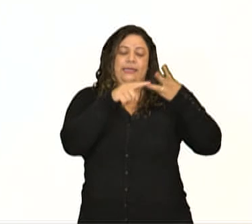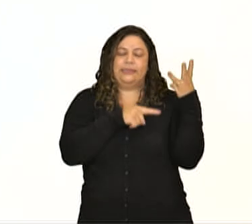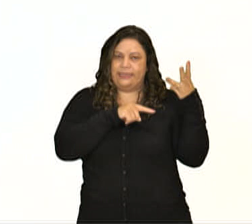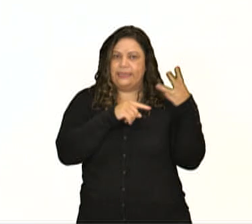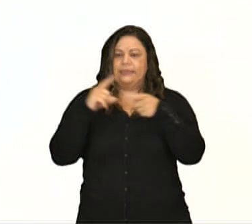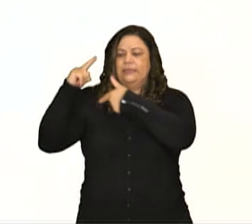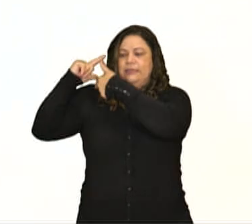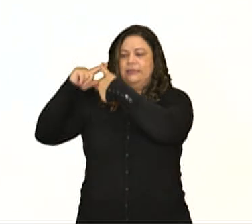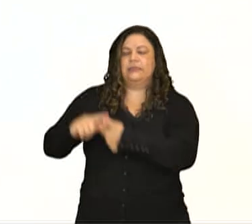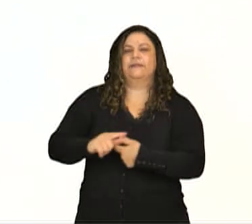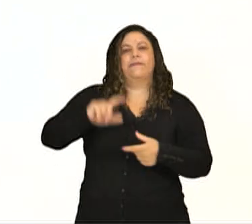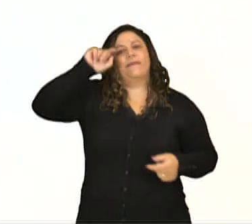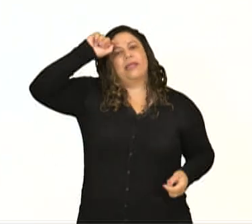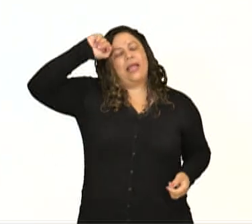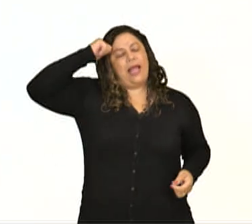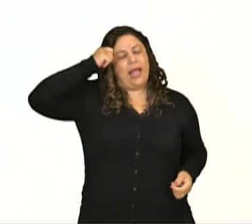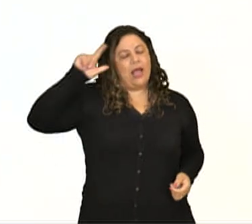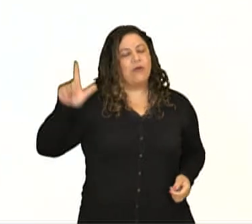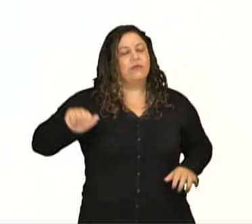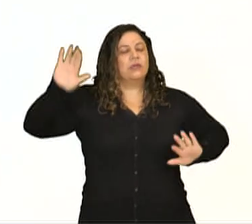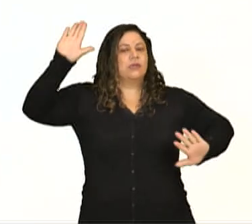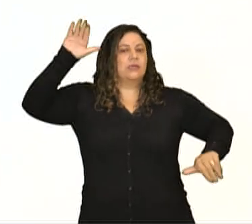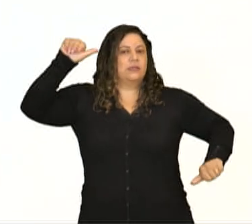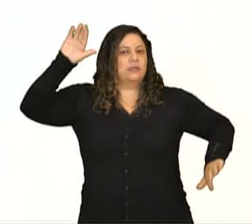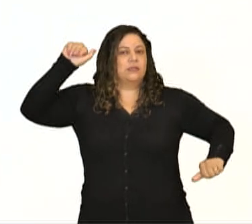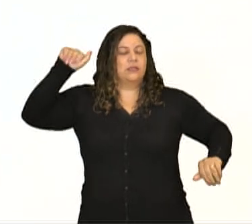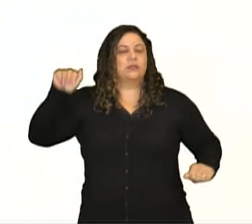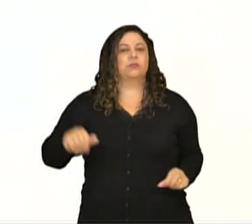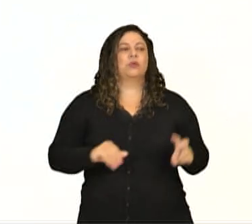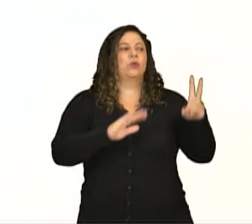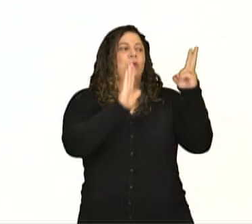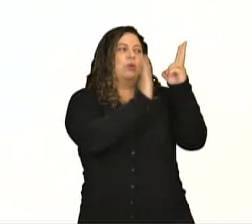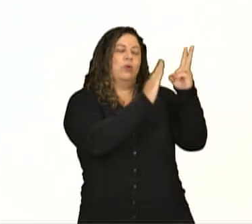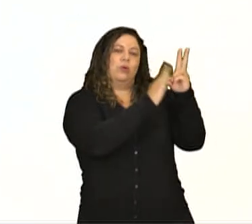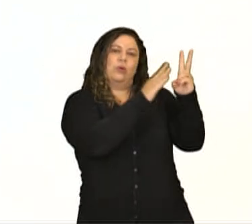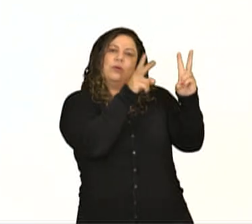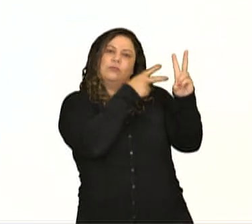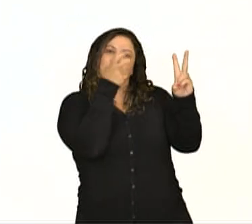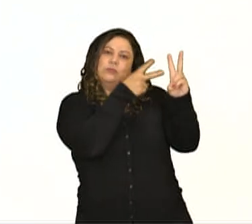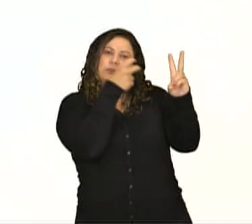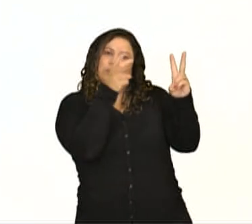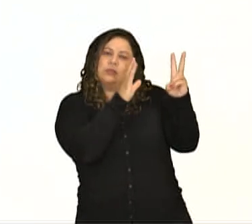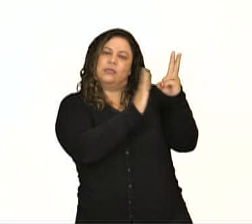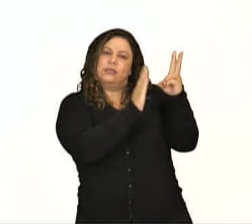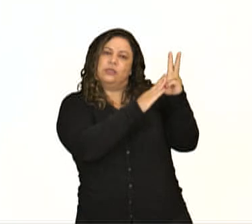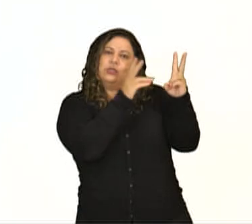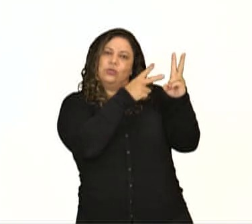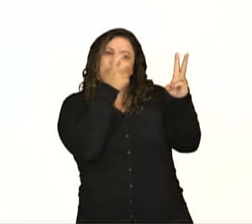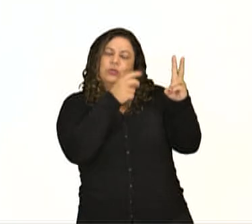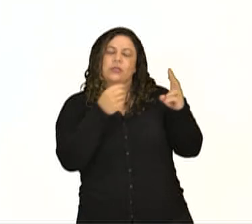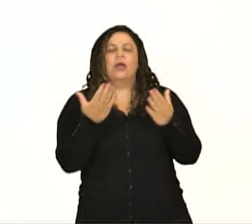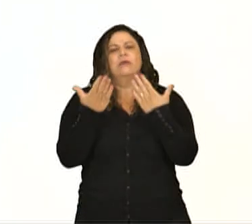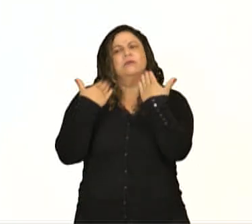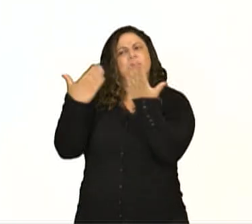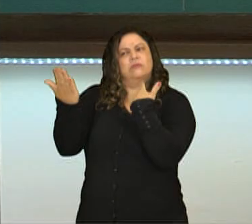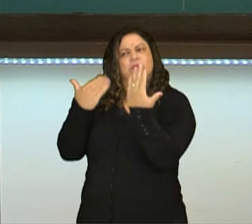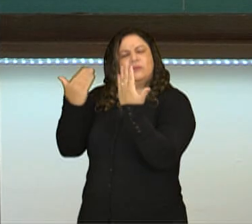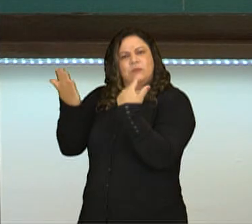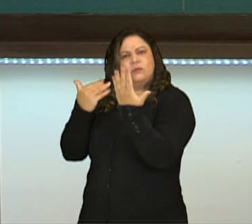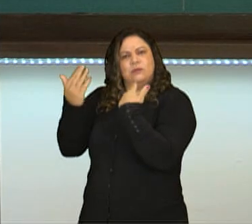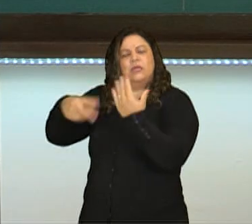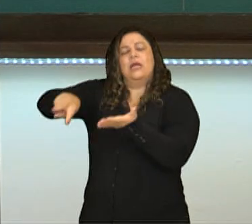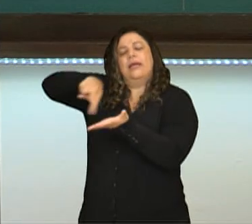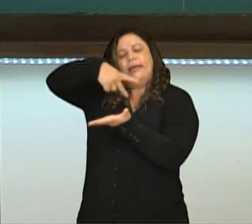a africana, a espanhola e a indígena. Por que isso então, pessoal? Como nós sempre conversamos, a dança,